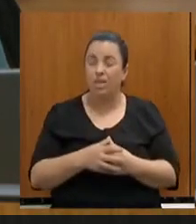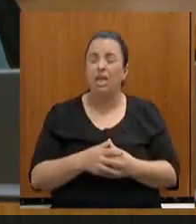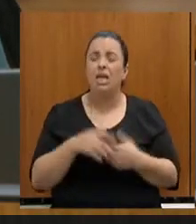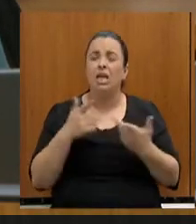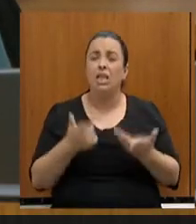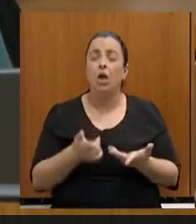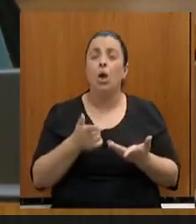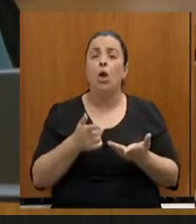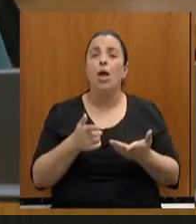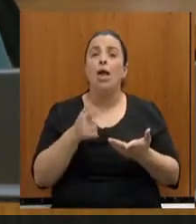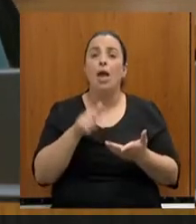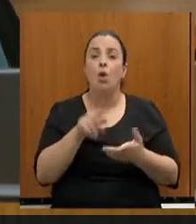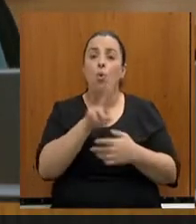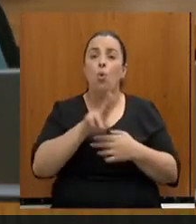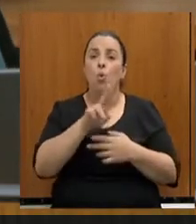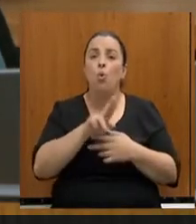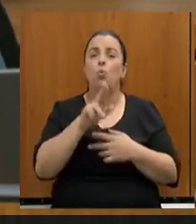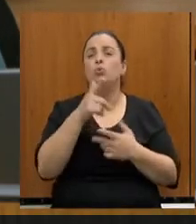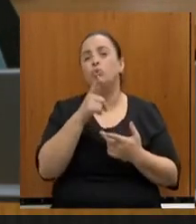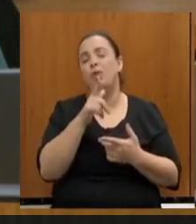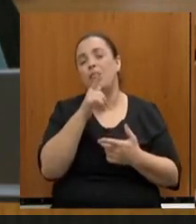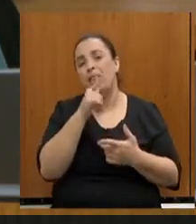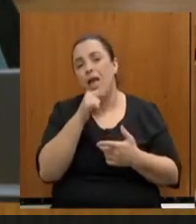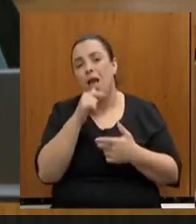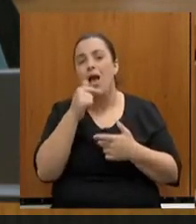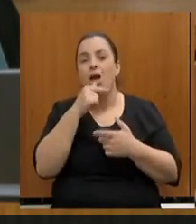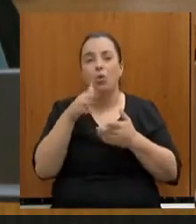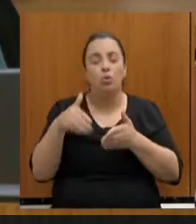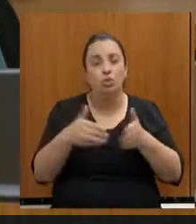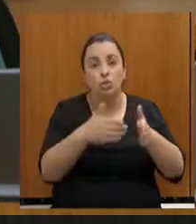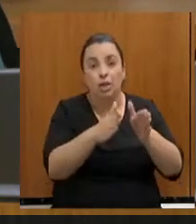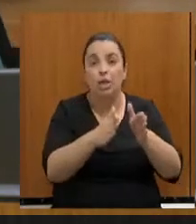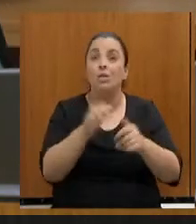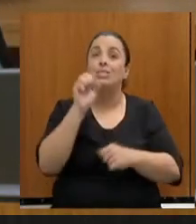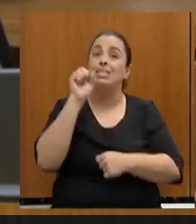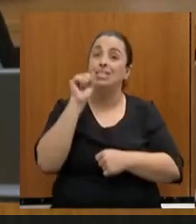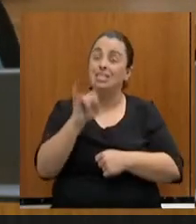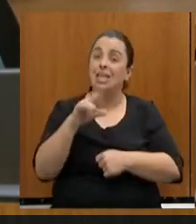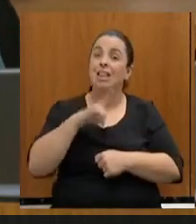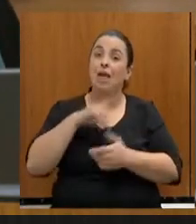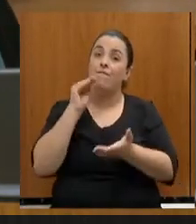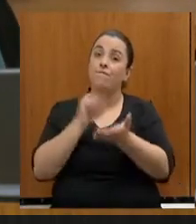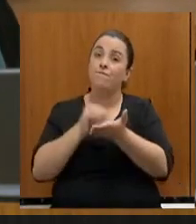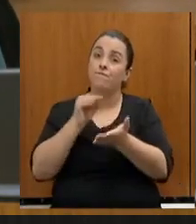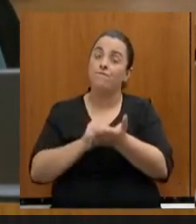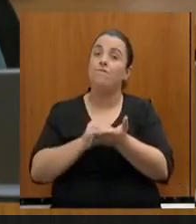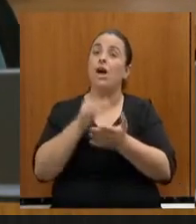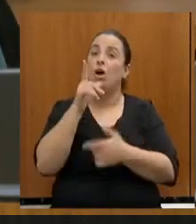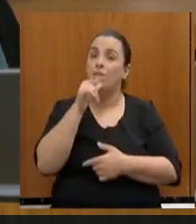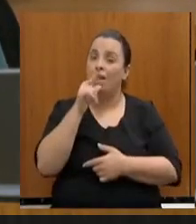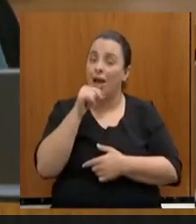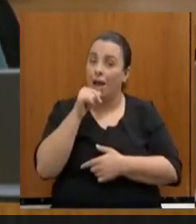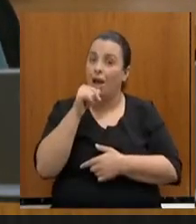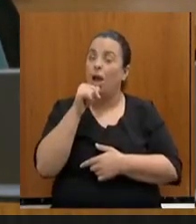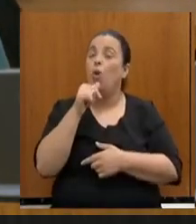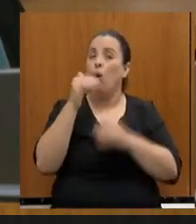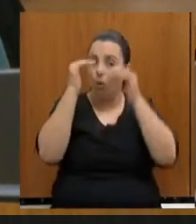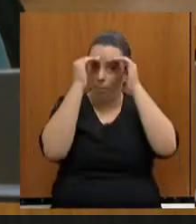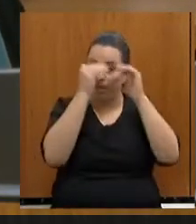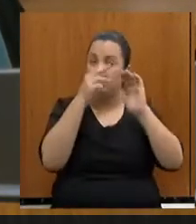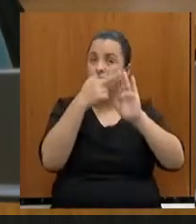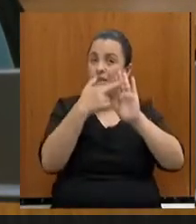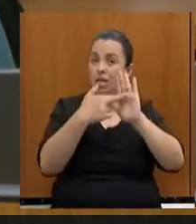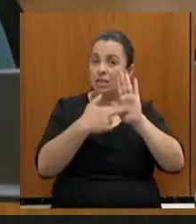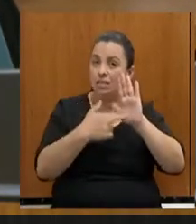dos corpos d'água quando a uma condição de escassez declarada conforme critérios técnicos estabelecidos numa